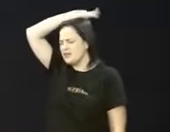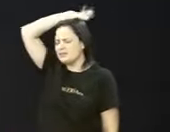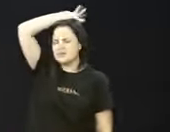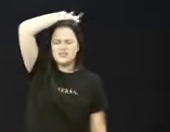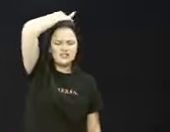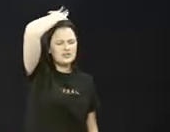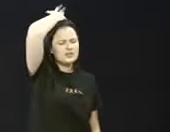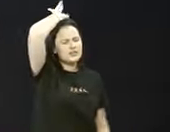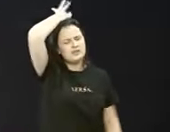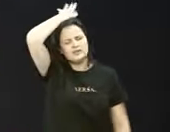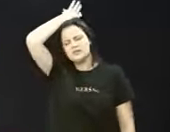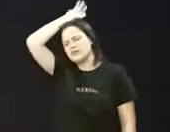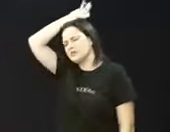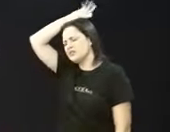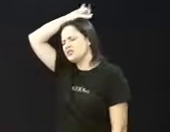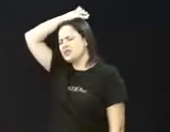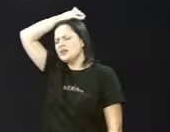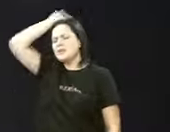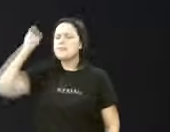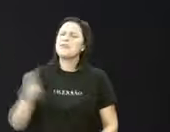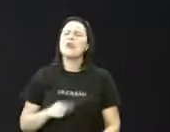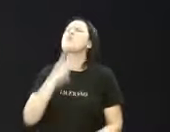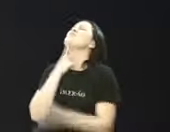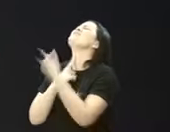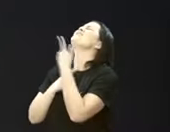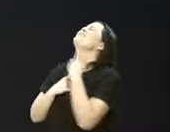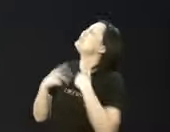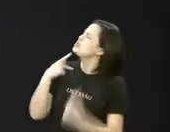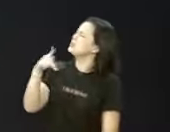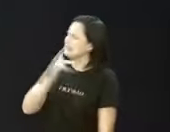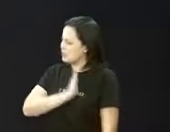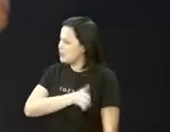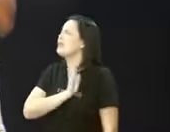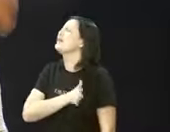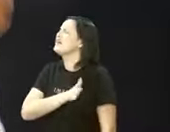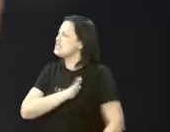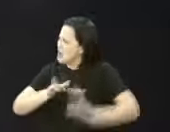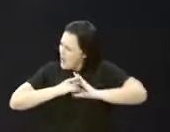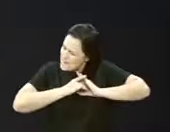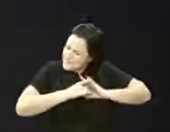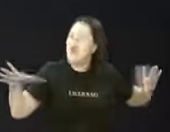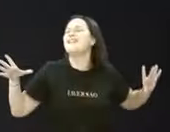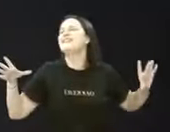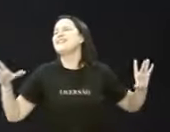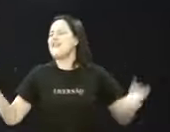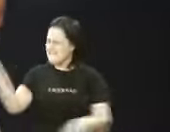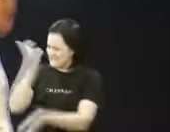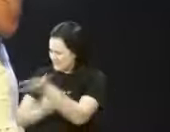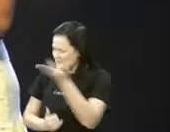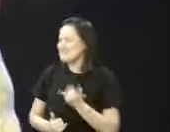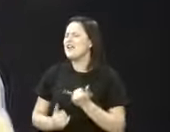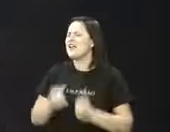tu quiseres fazer nessa noite, fique à vontade. É manchu canai derreba siaios. Se